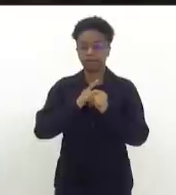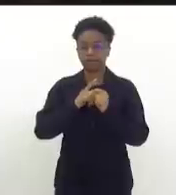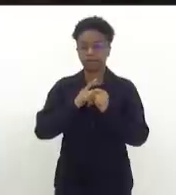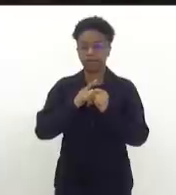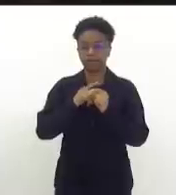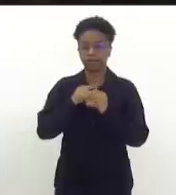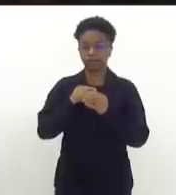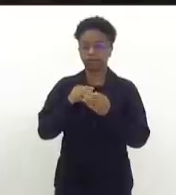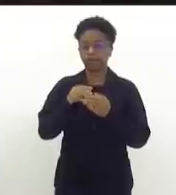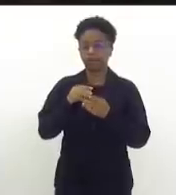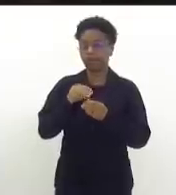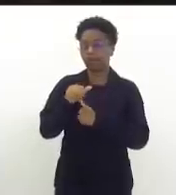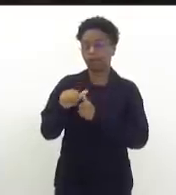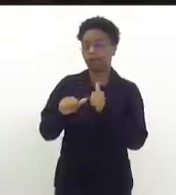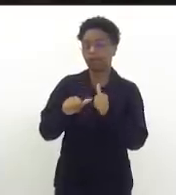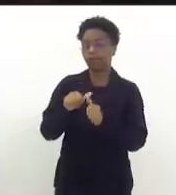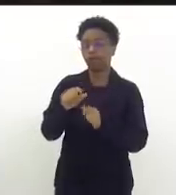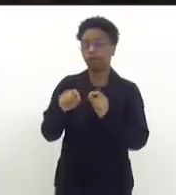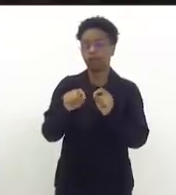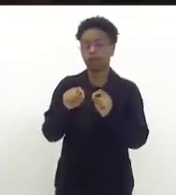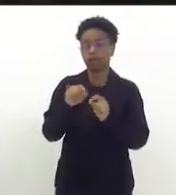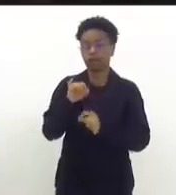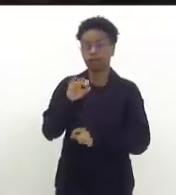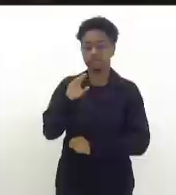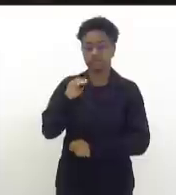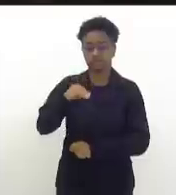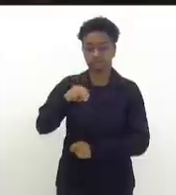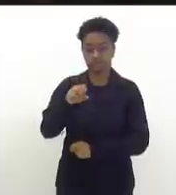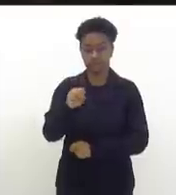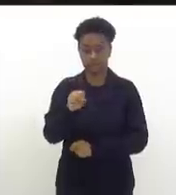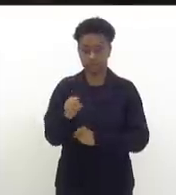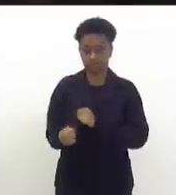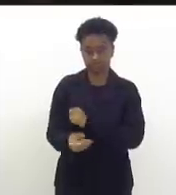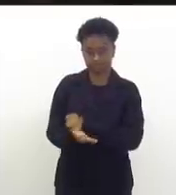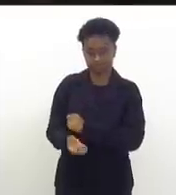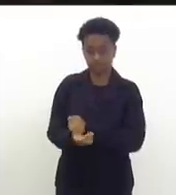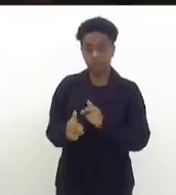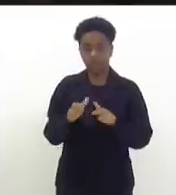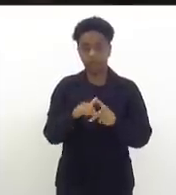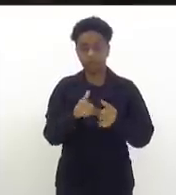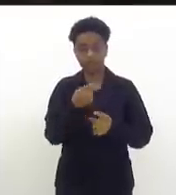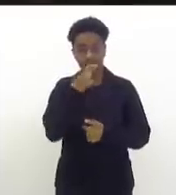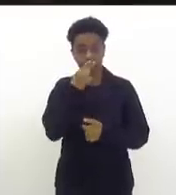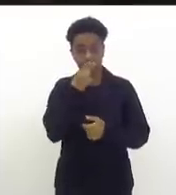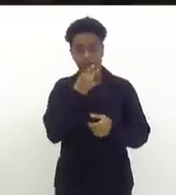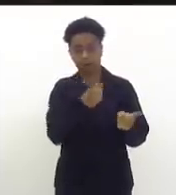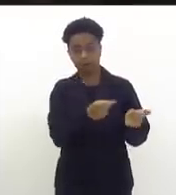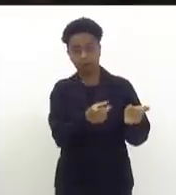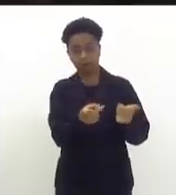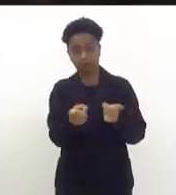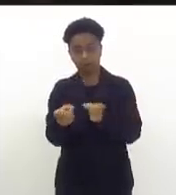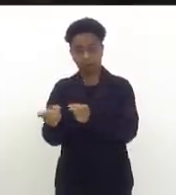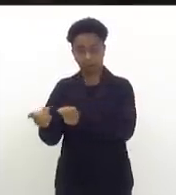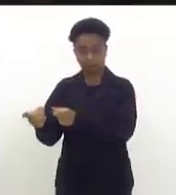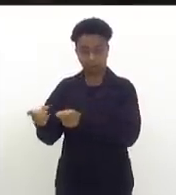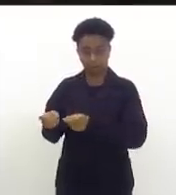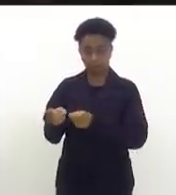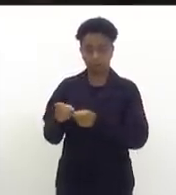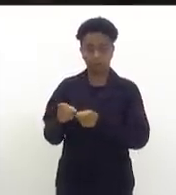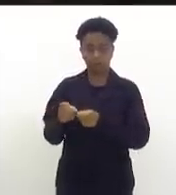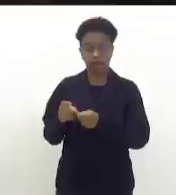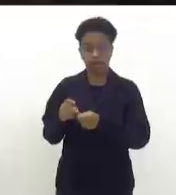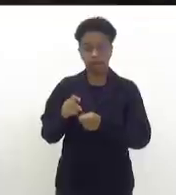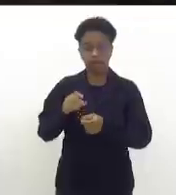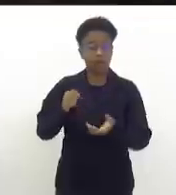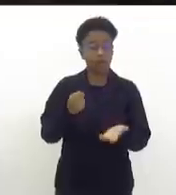receita do ICMS pelo contrabando de cigarro oriundos em geral do